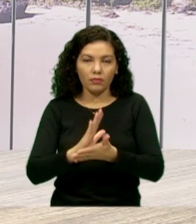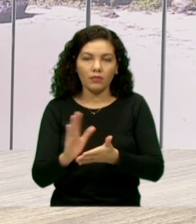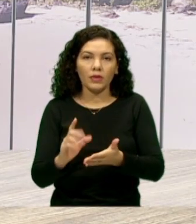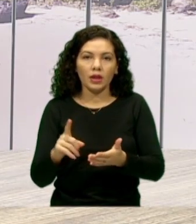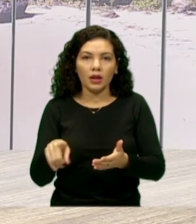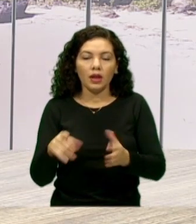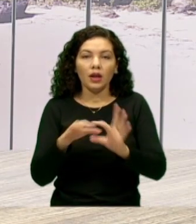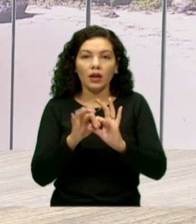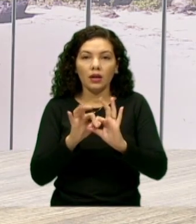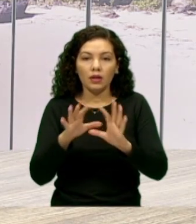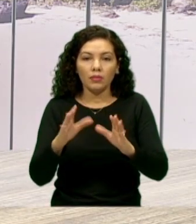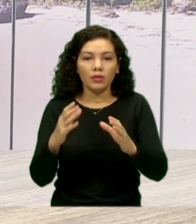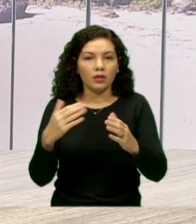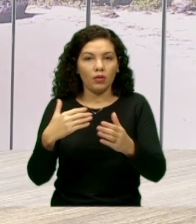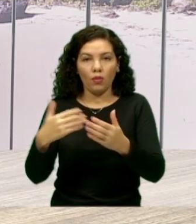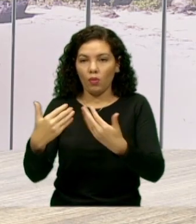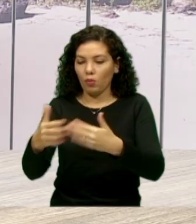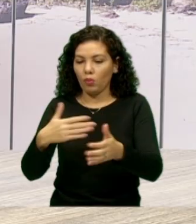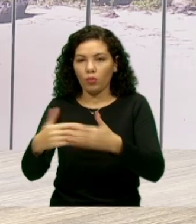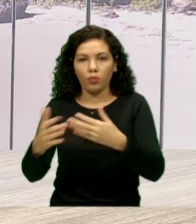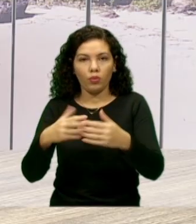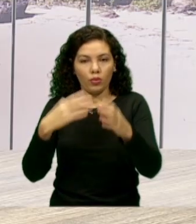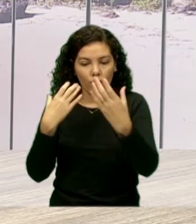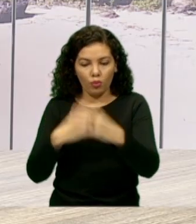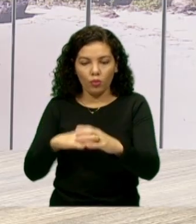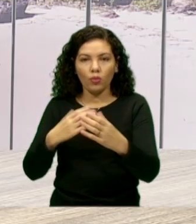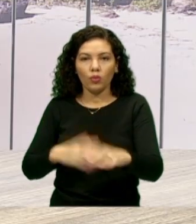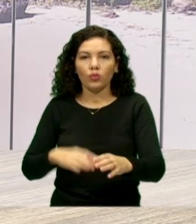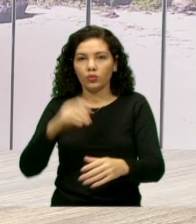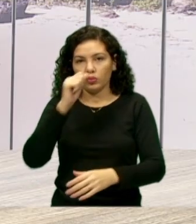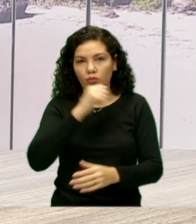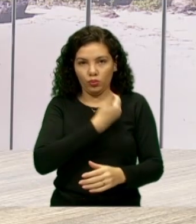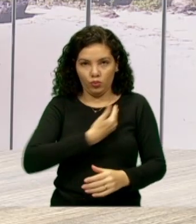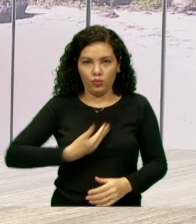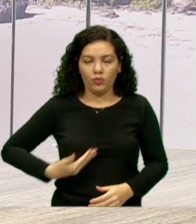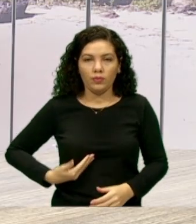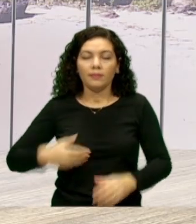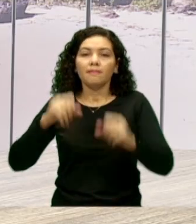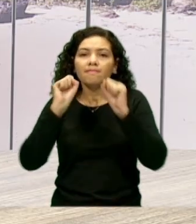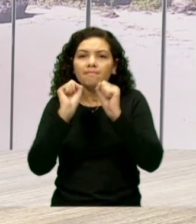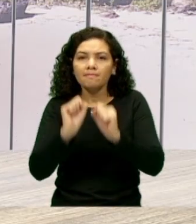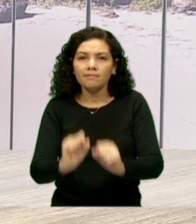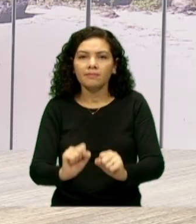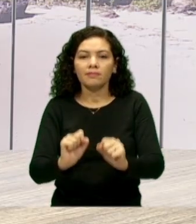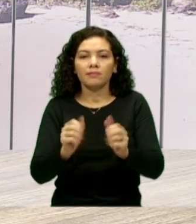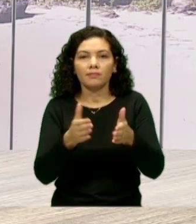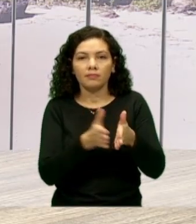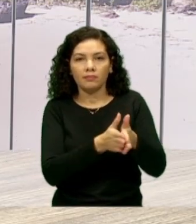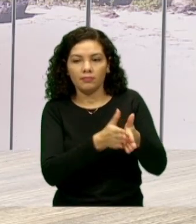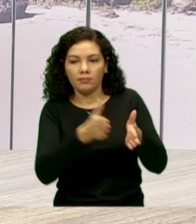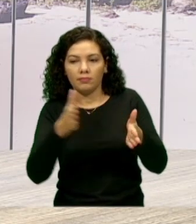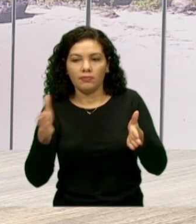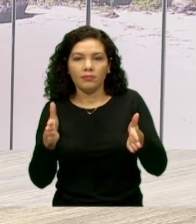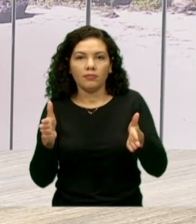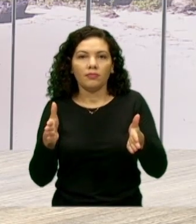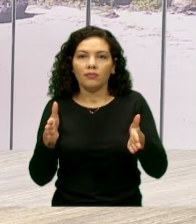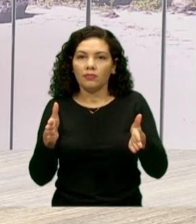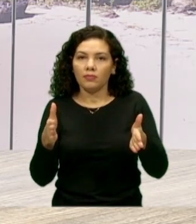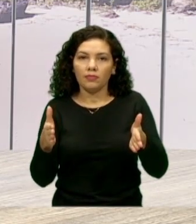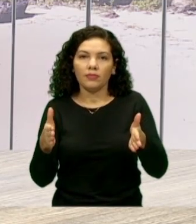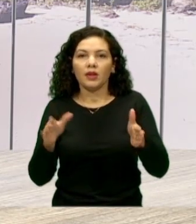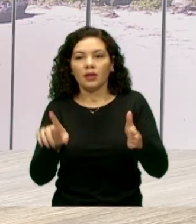que qualquer concurso, qualquer licitação pública, ela pode ser prorrogada